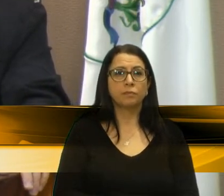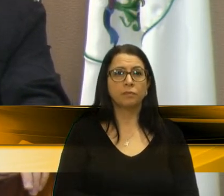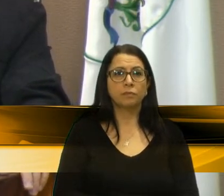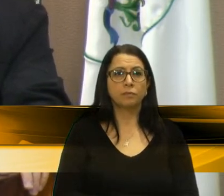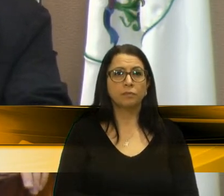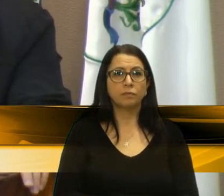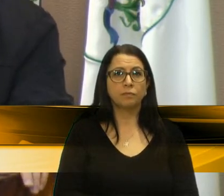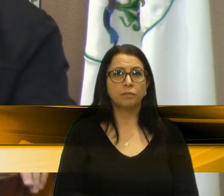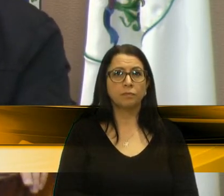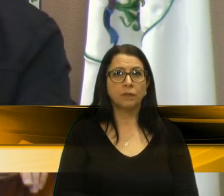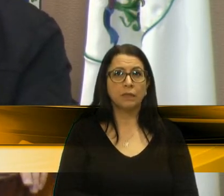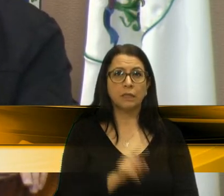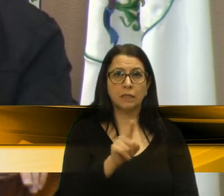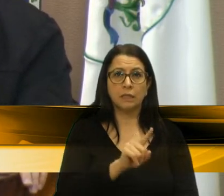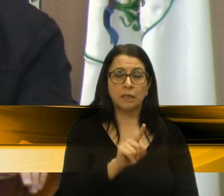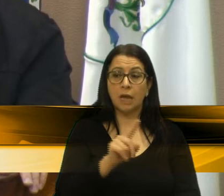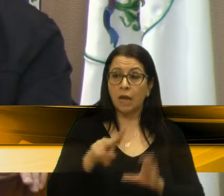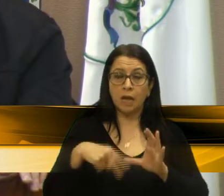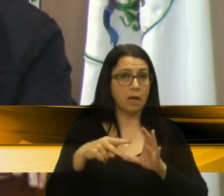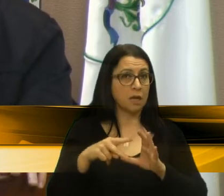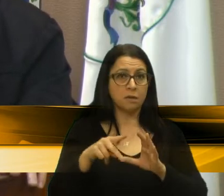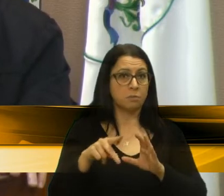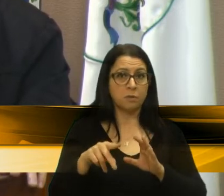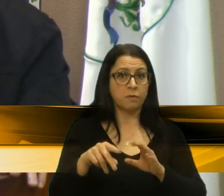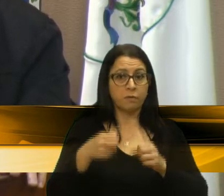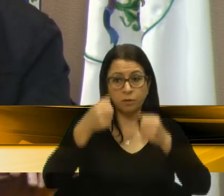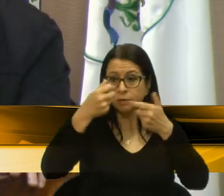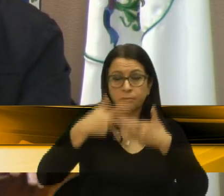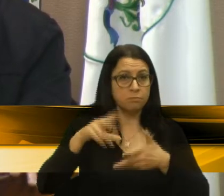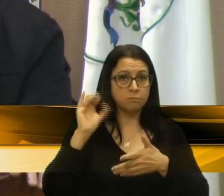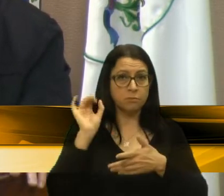E, sem que a Câmara fosse ouvida,